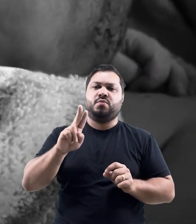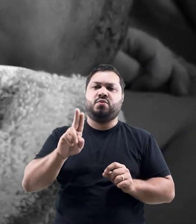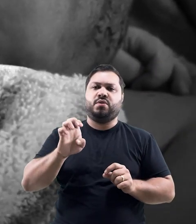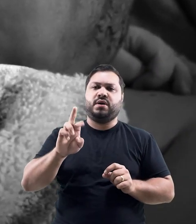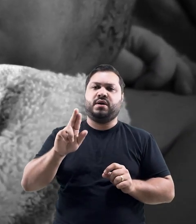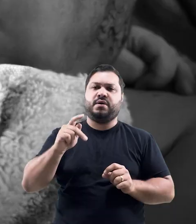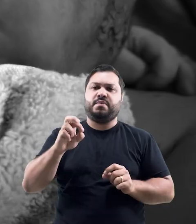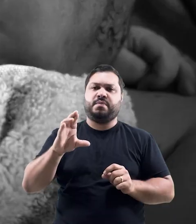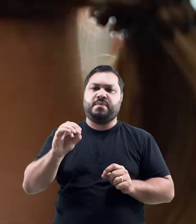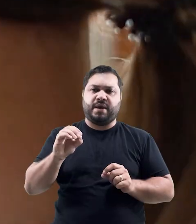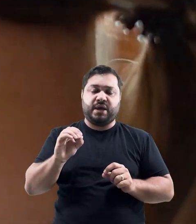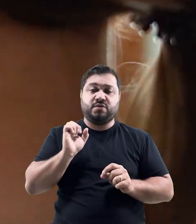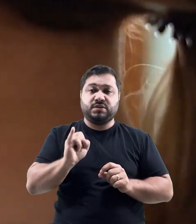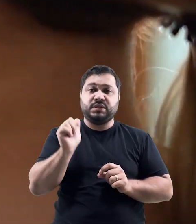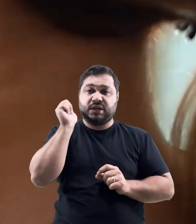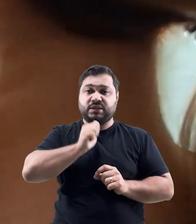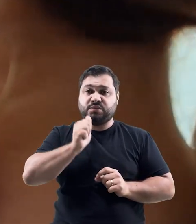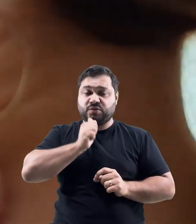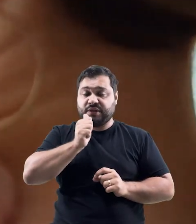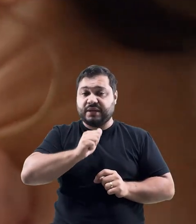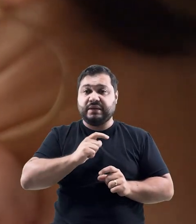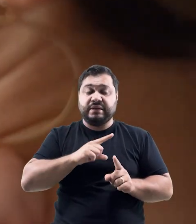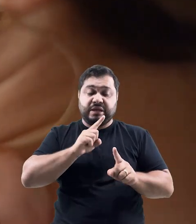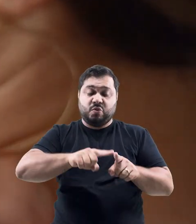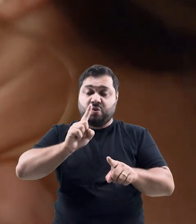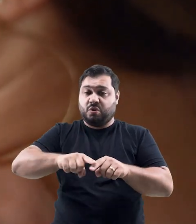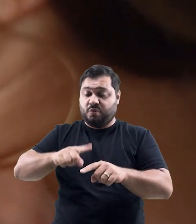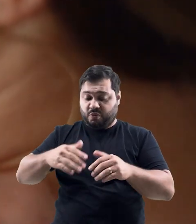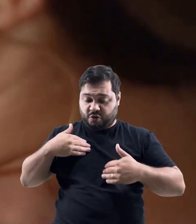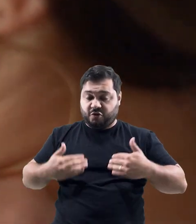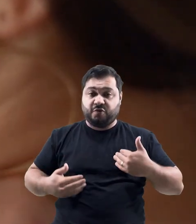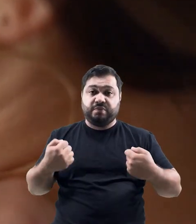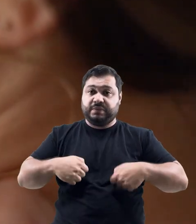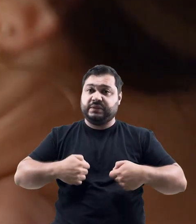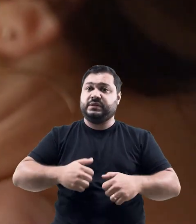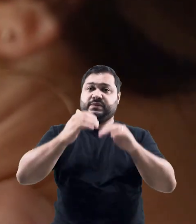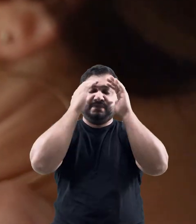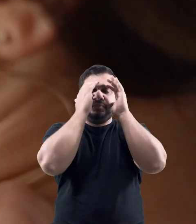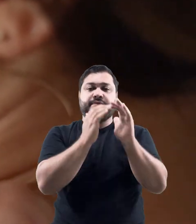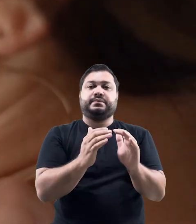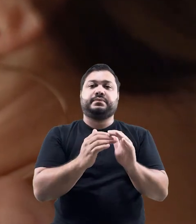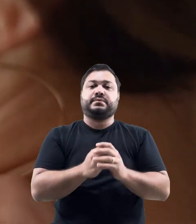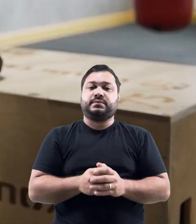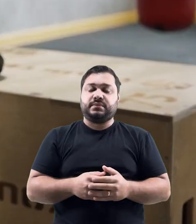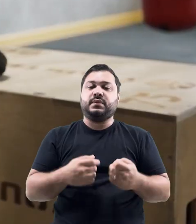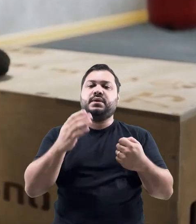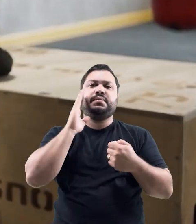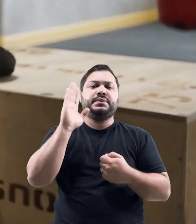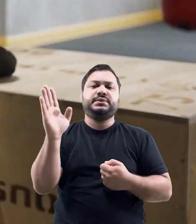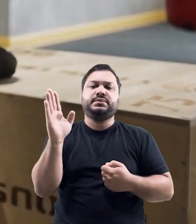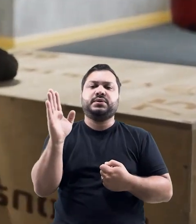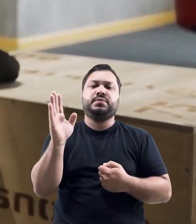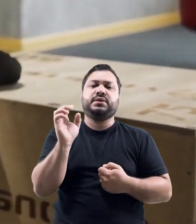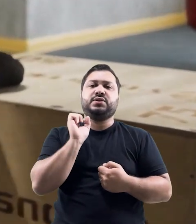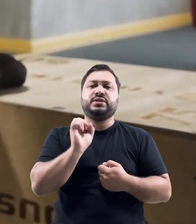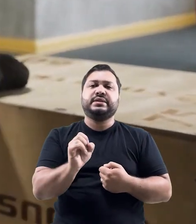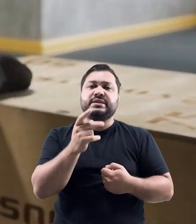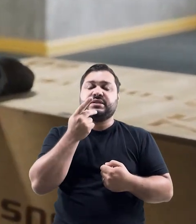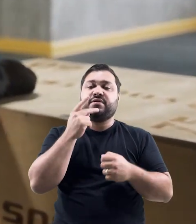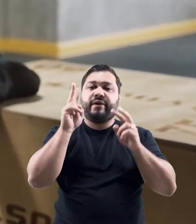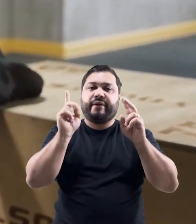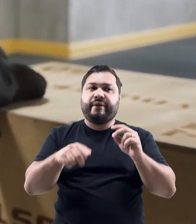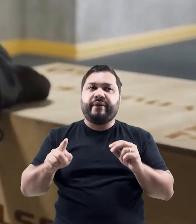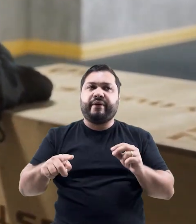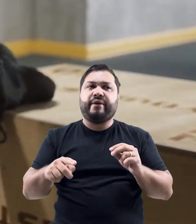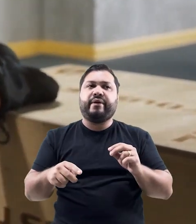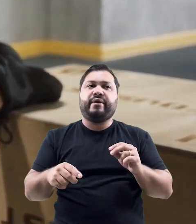ou puerpério, quando as mulheres têm restrições físicas que devem ser respeitadas, principalmente quando se trata